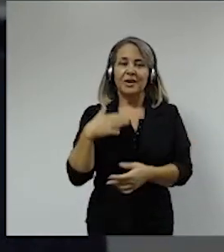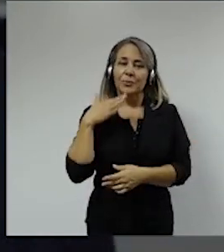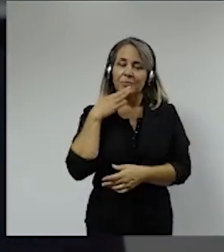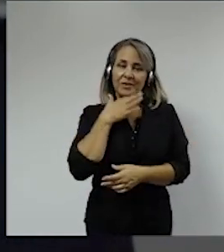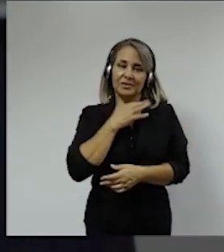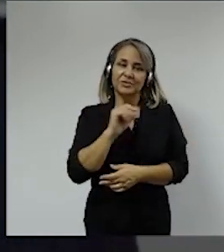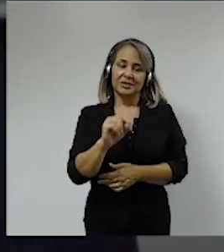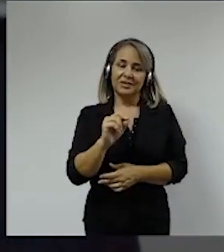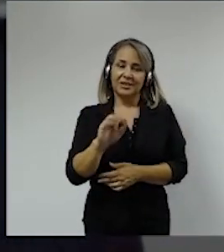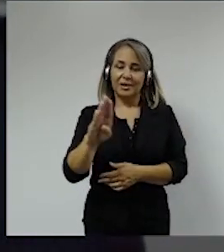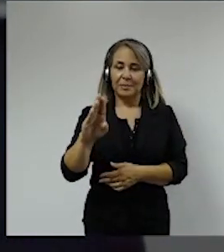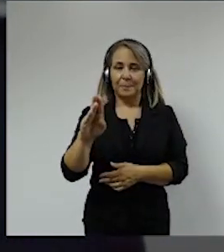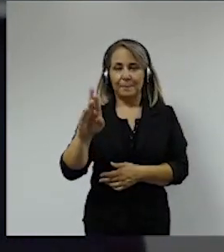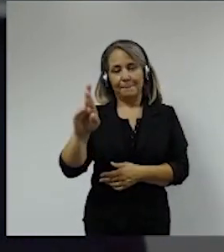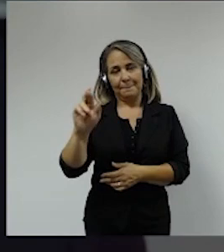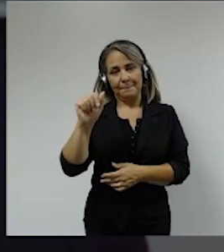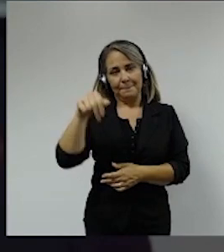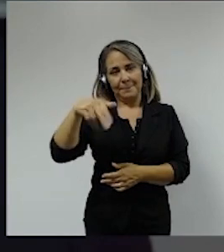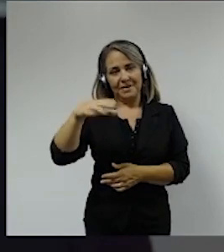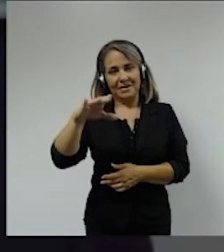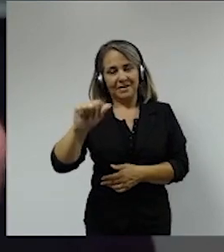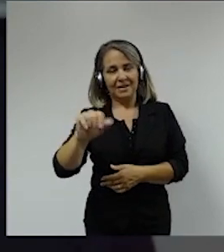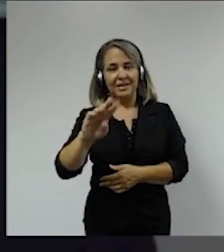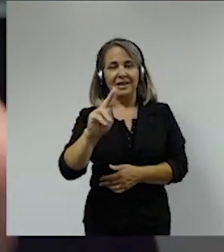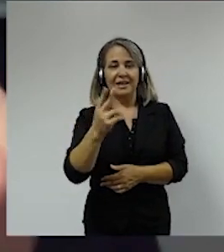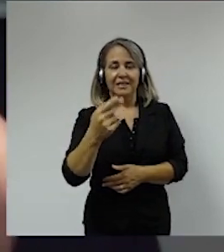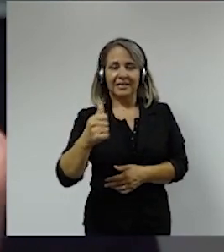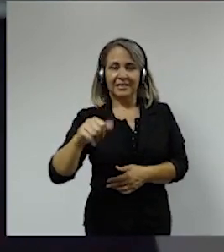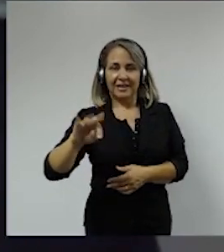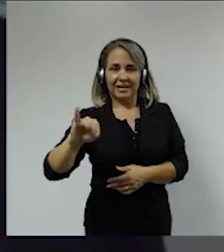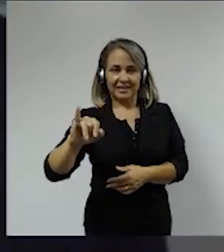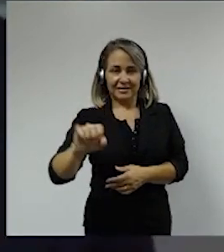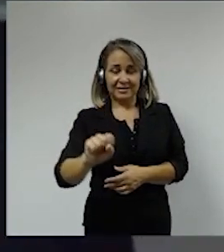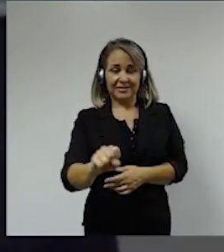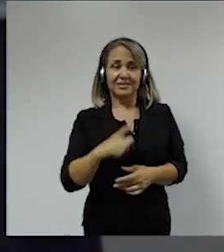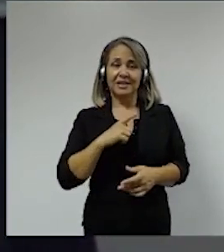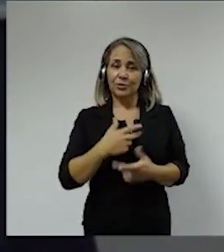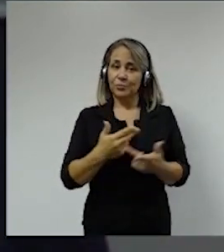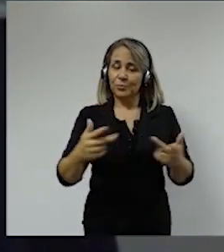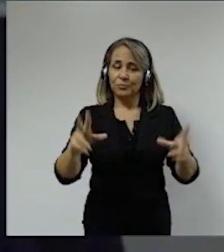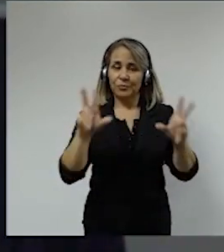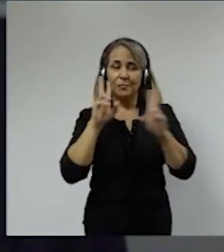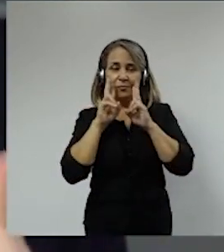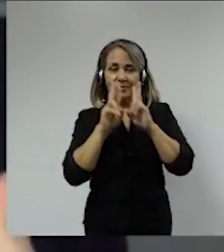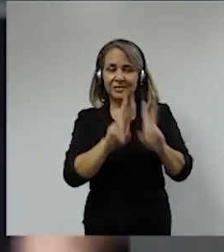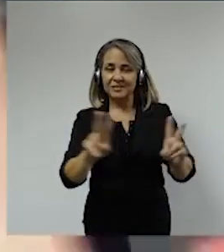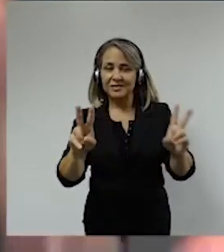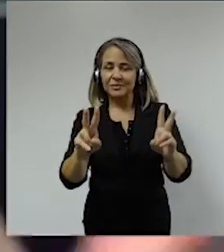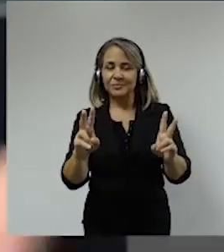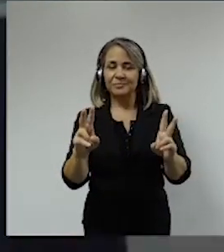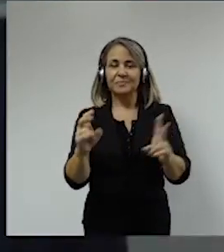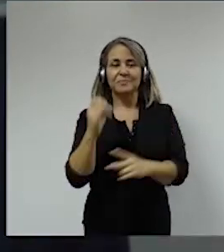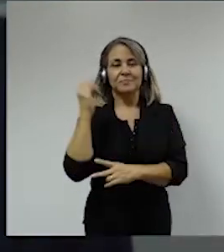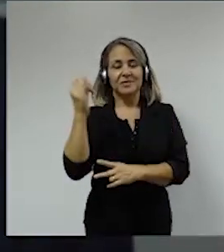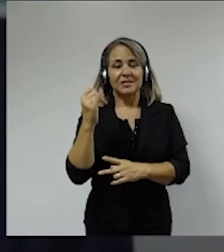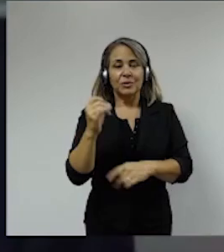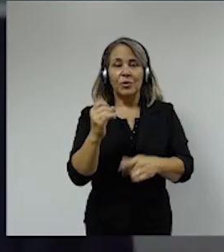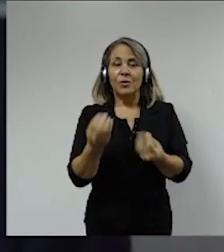que a Branca e a Thaís trouxeram um aspecto super interessante e a gente vê como um momento